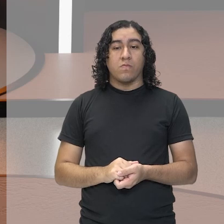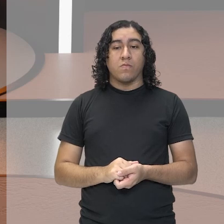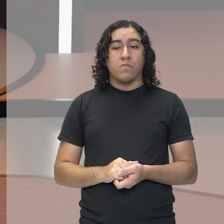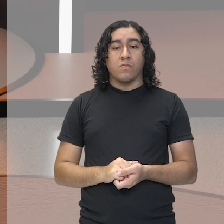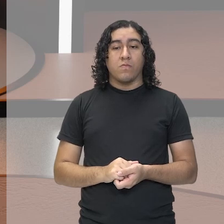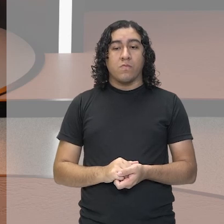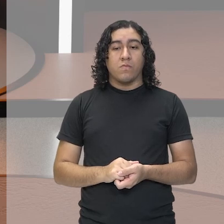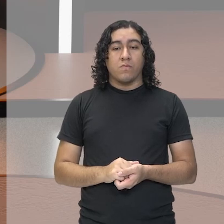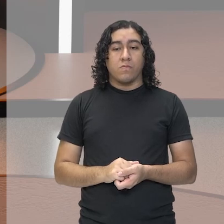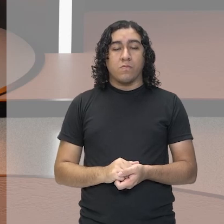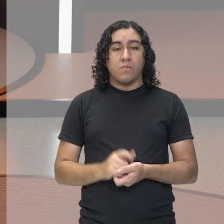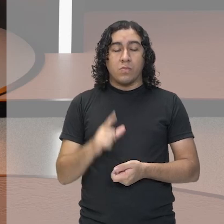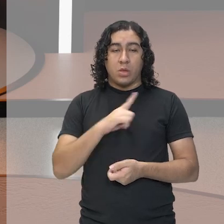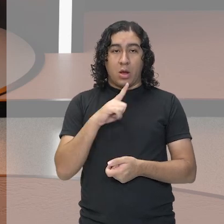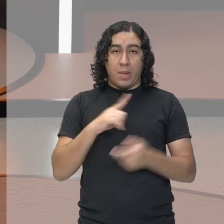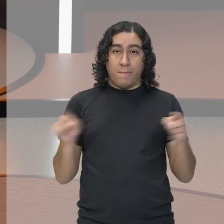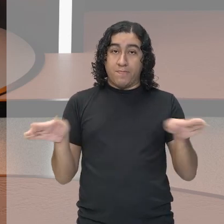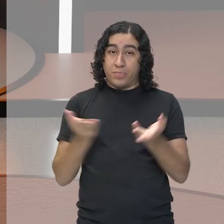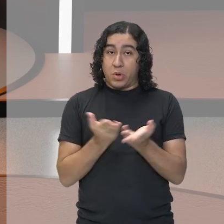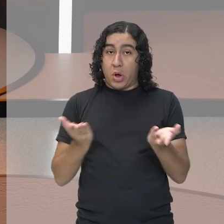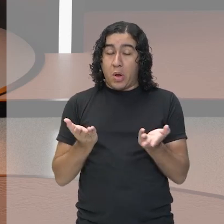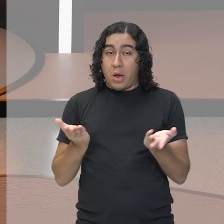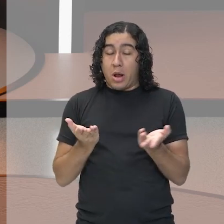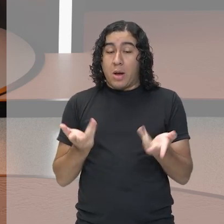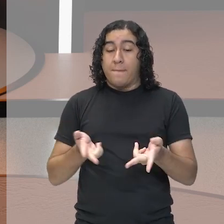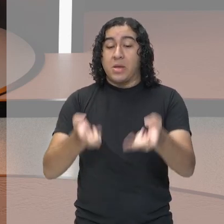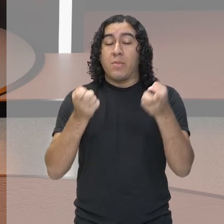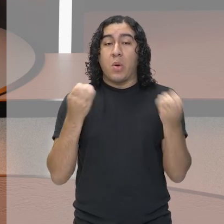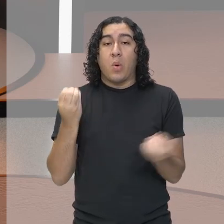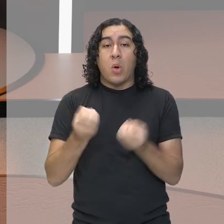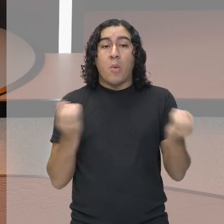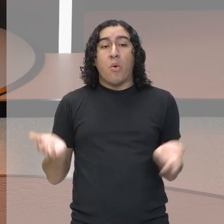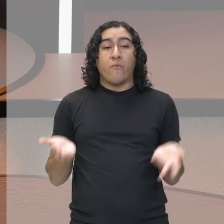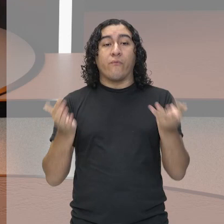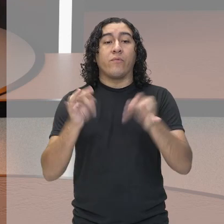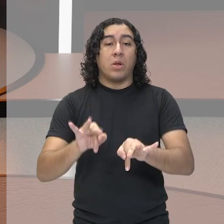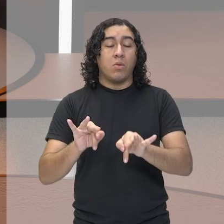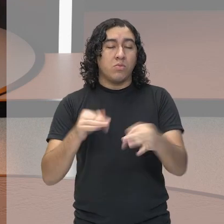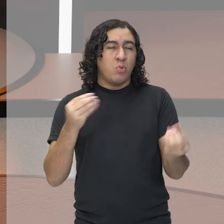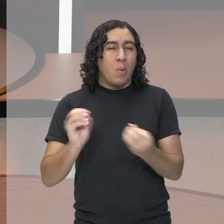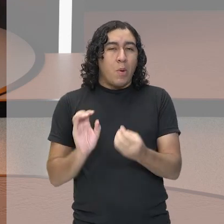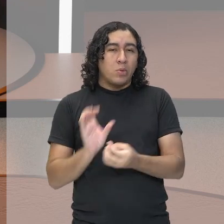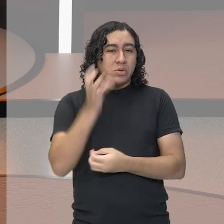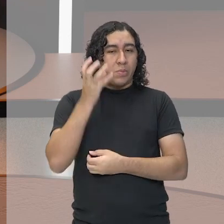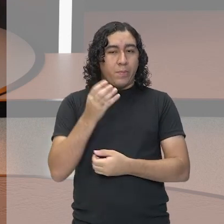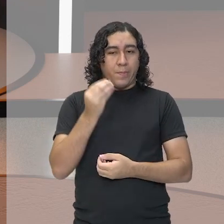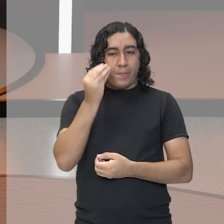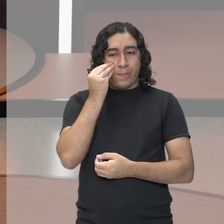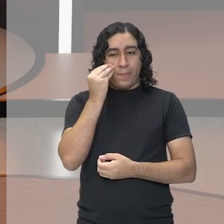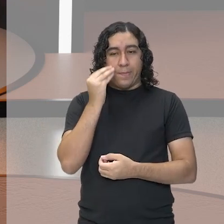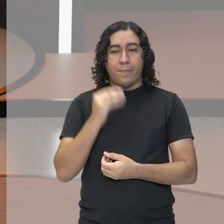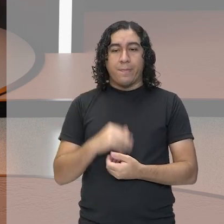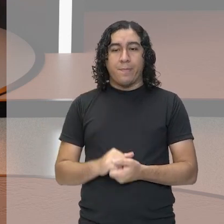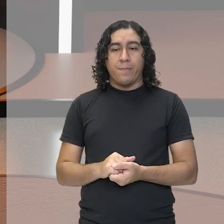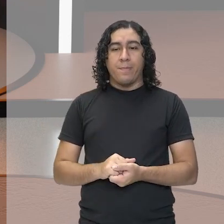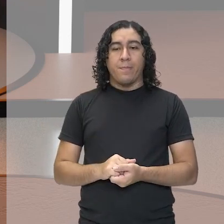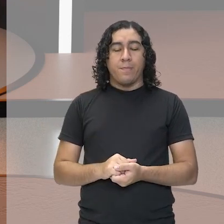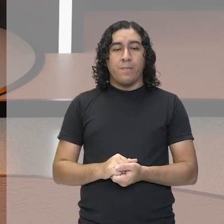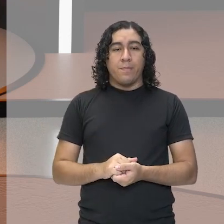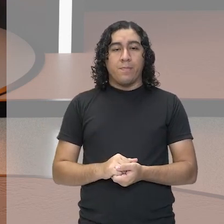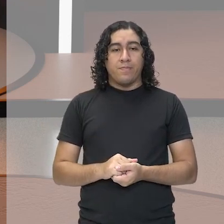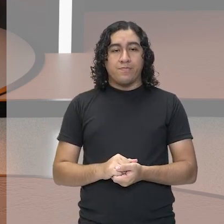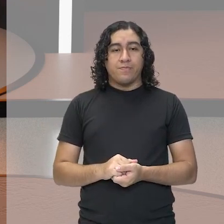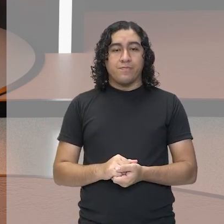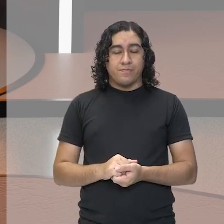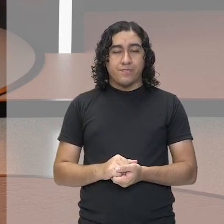chegar a ver a questão do fim do Arraial de Canudos, como é que ele chegou ao fim. Então, o